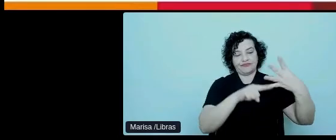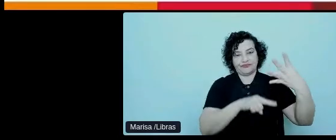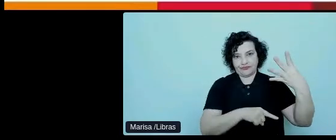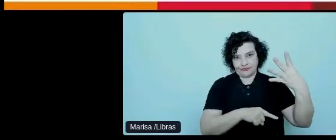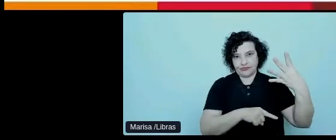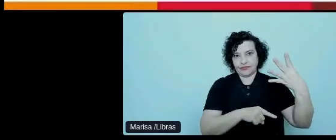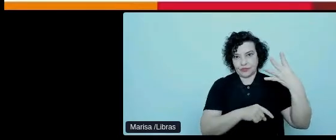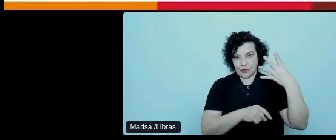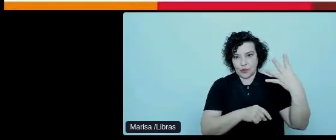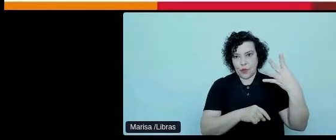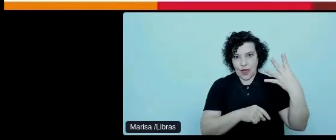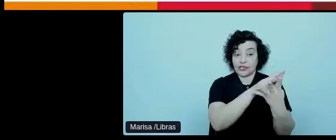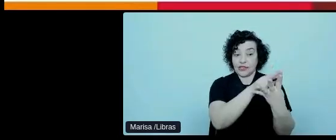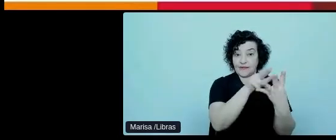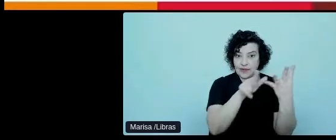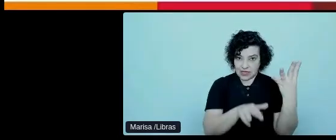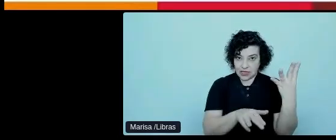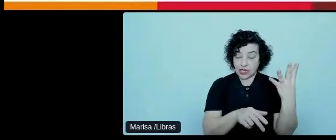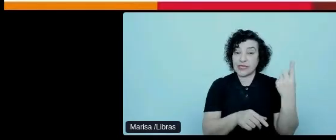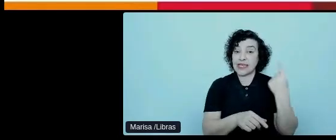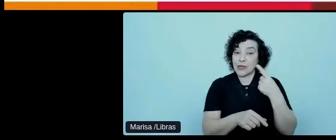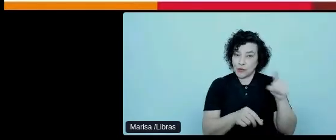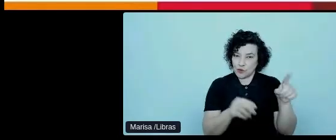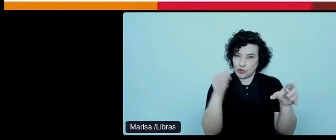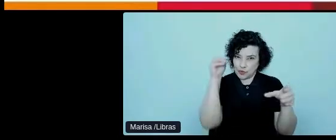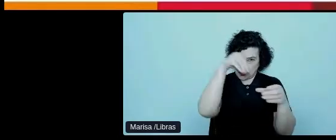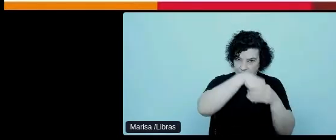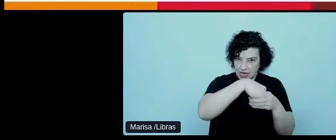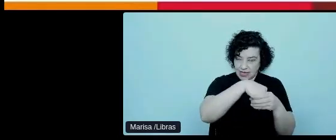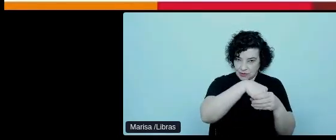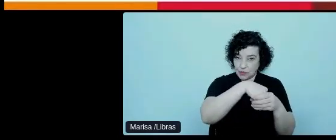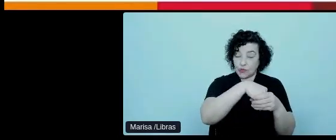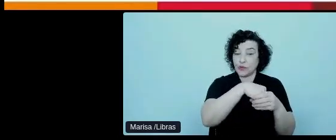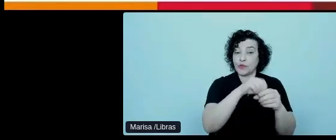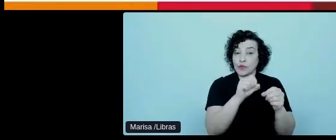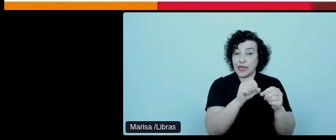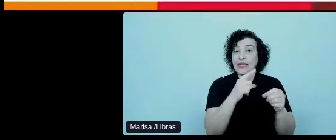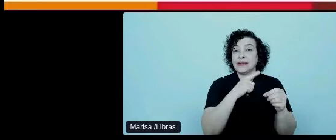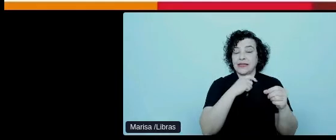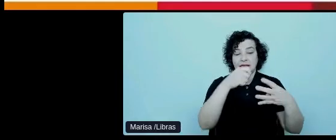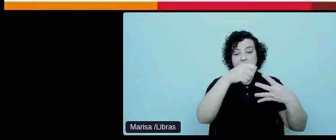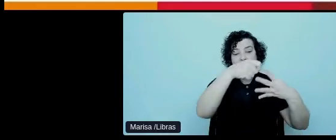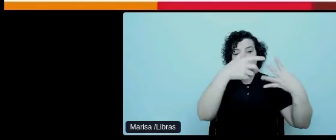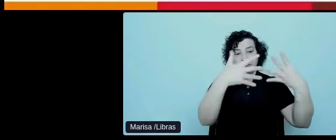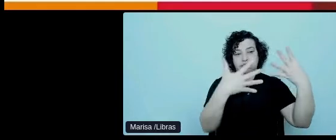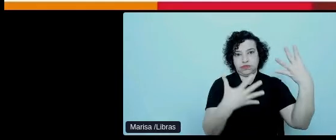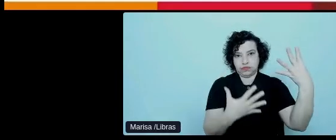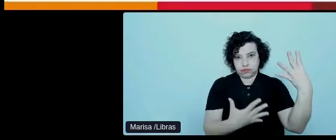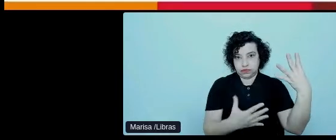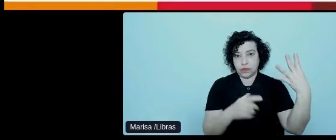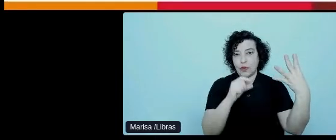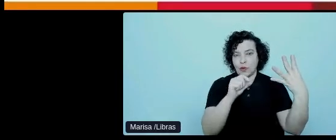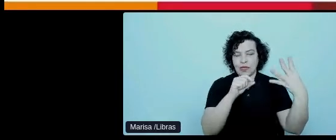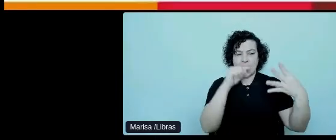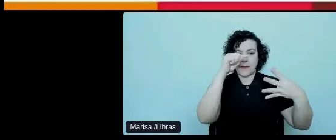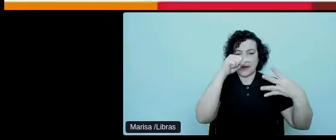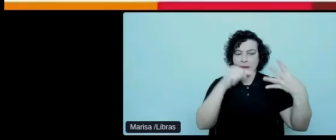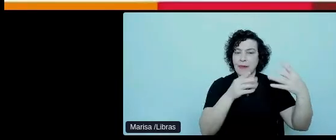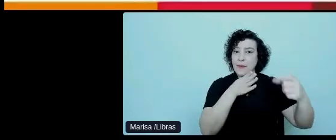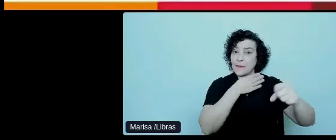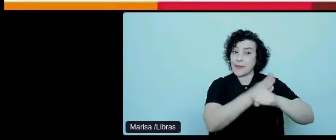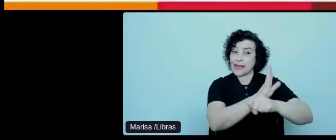diretrizes diferentes. E por último, dentro dessas diretrizes se abre, então, para os critérios de sucesso que devem